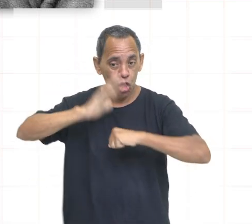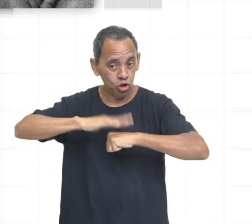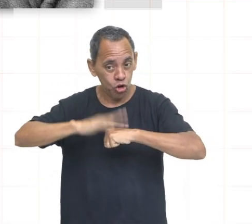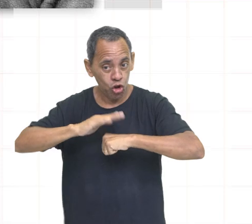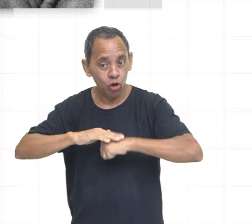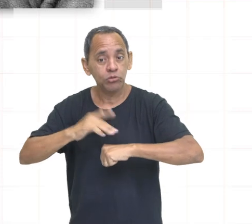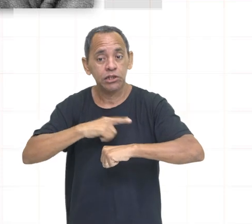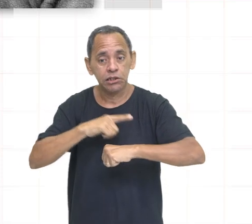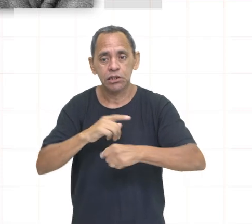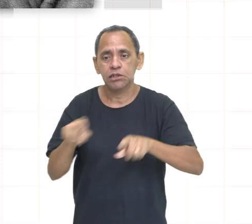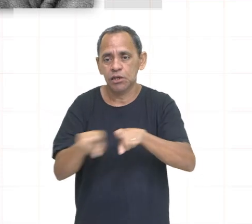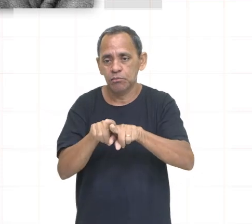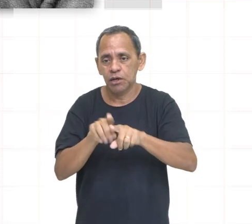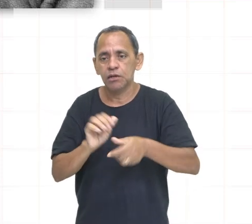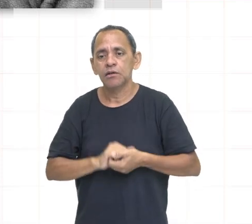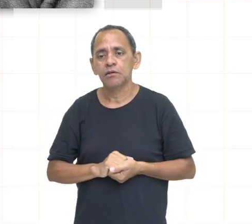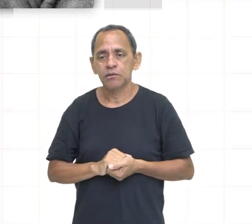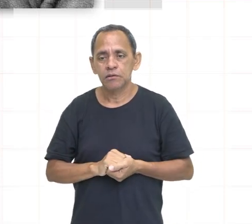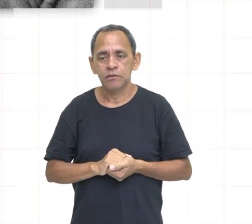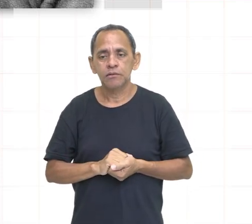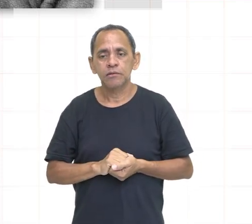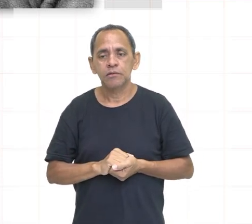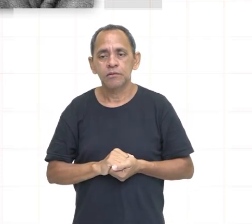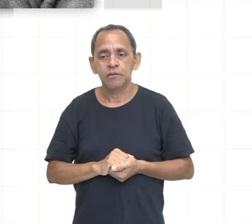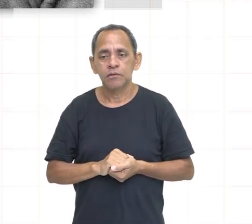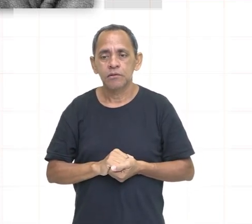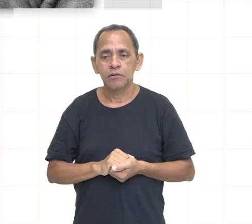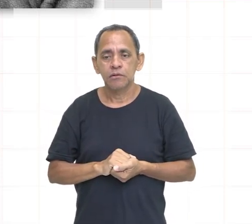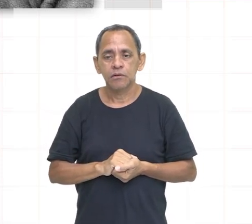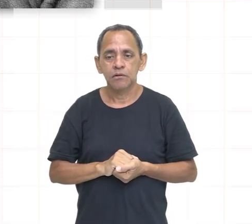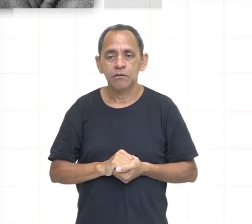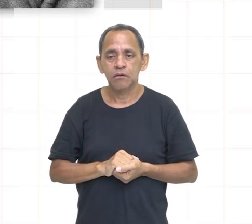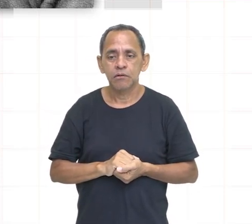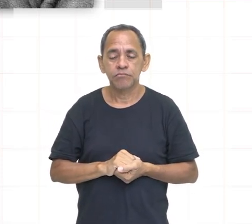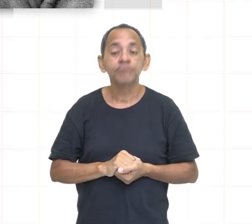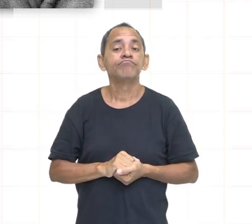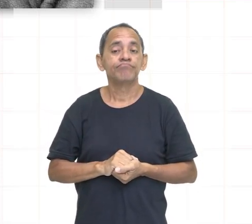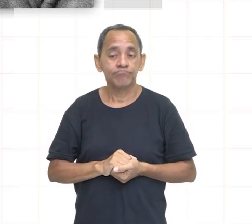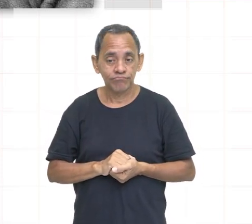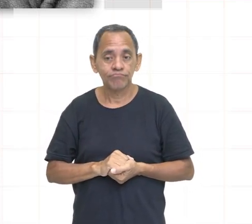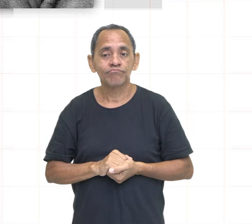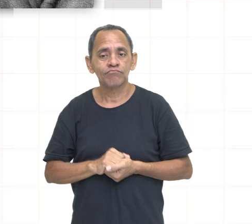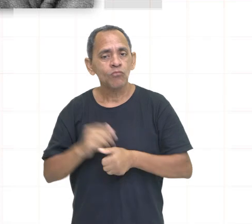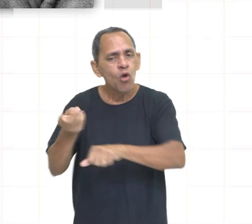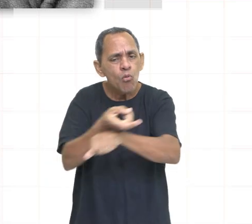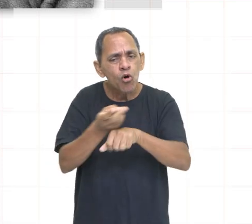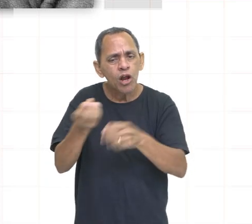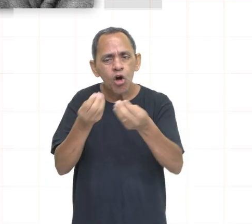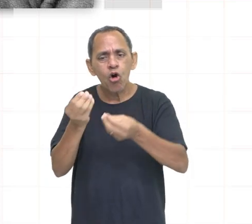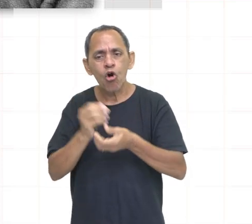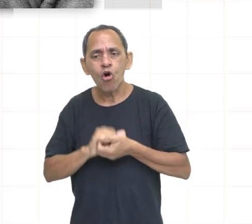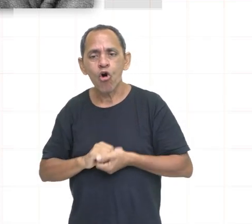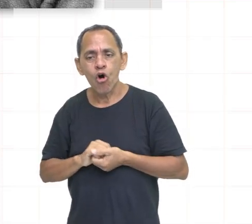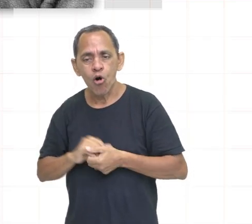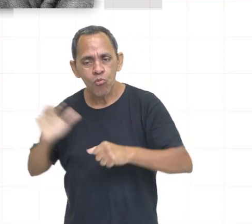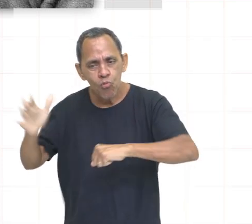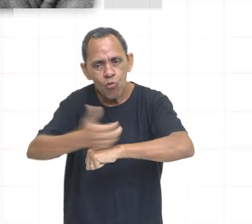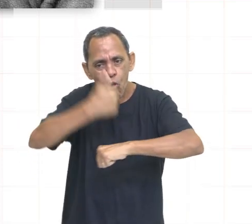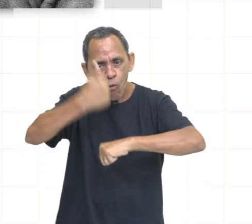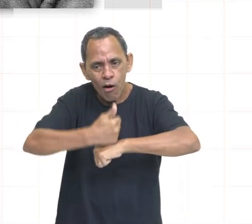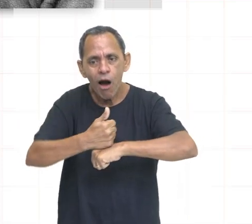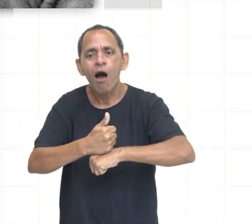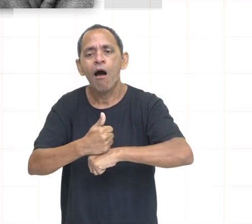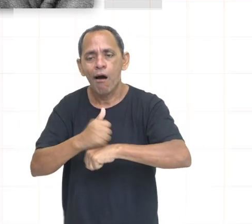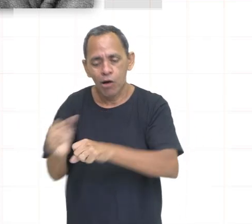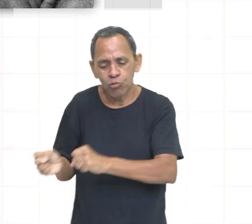primeiro, se emancipar politicamente, ir para as armas e para uma revolução armada, tomar o poder,